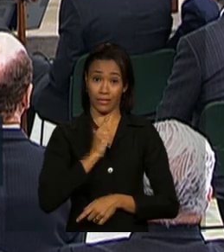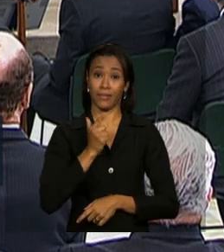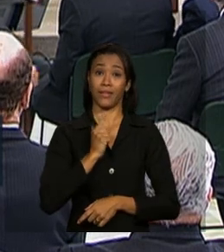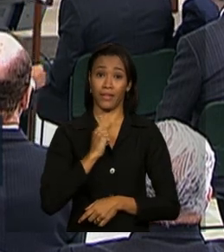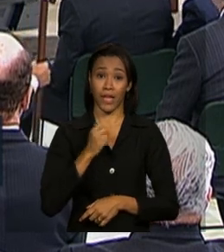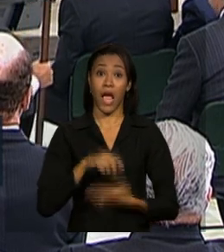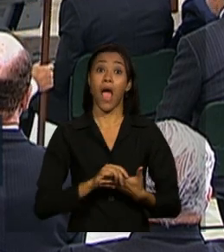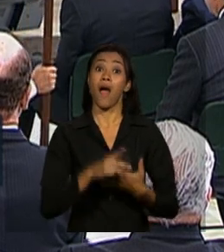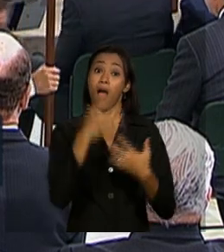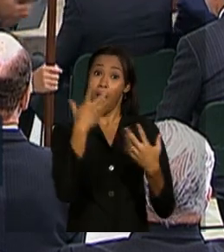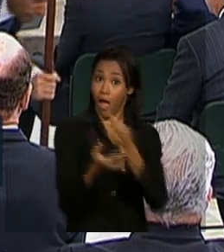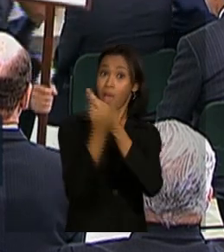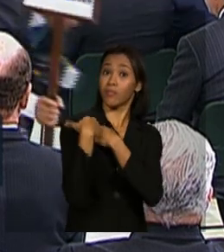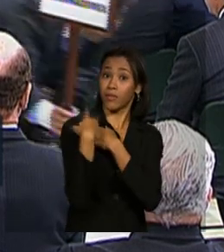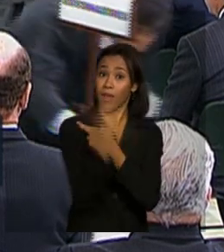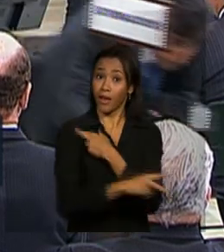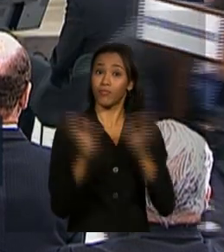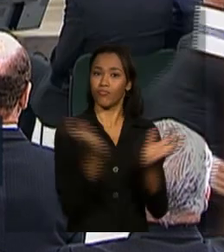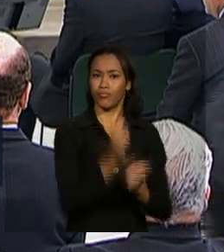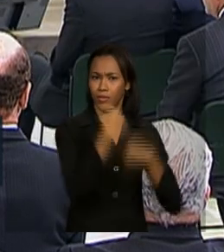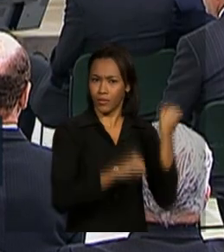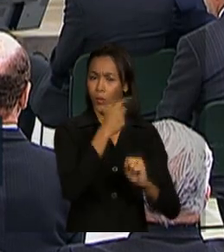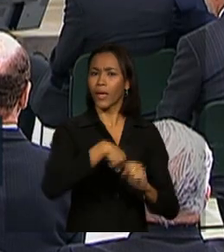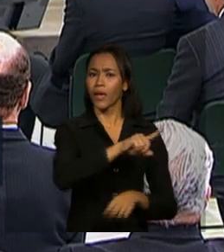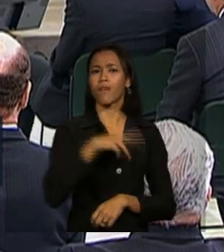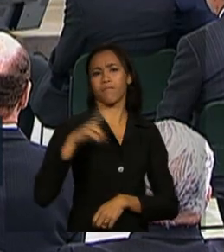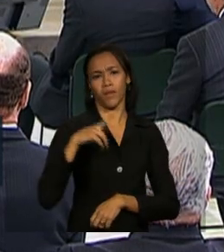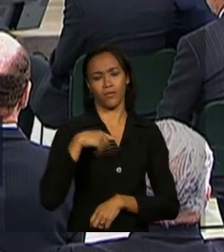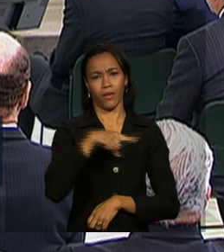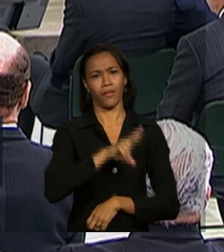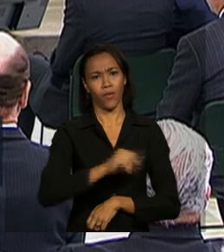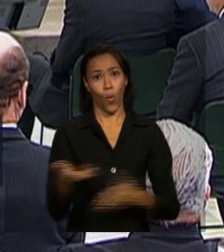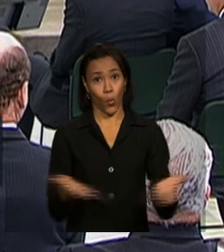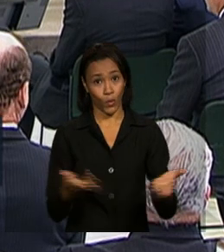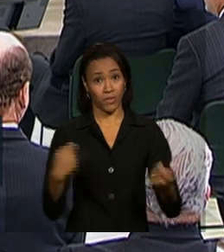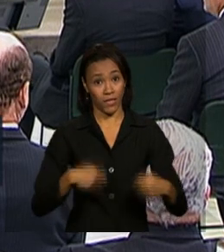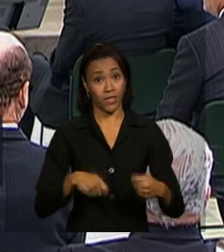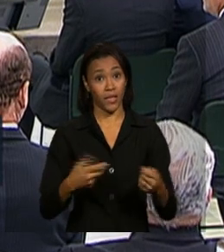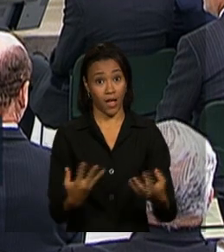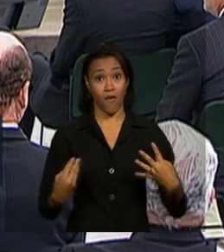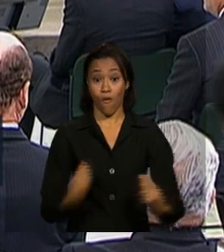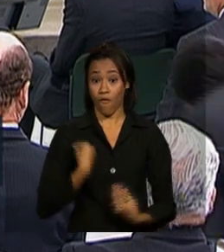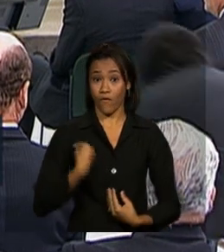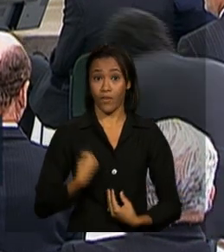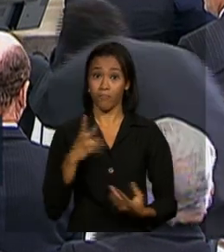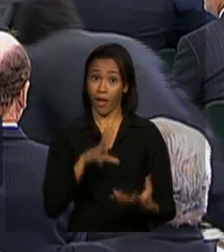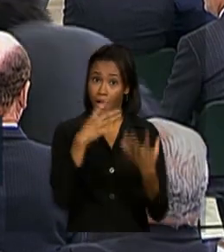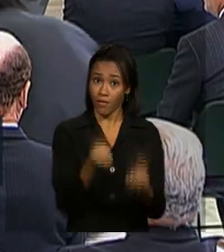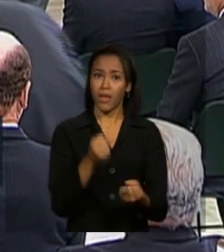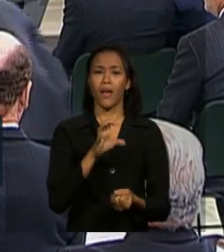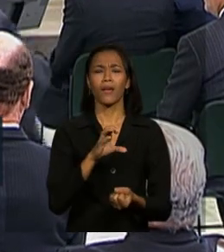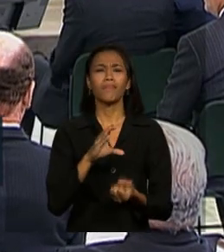responsabilidade do setor privado que é chamado nesse momento a estar presente nessas concessões e parcerias